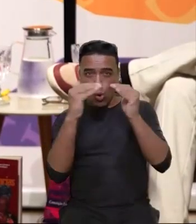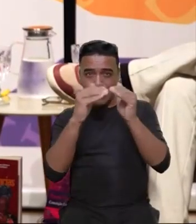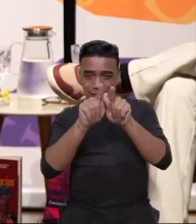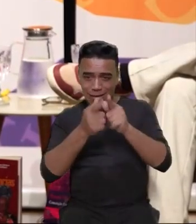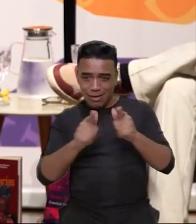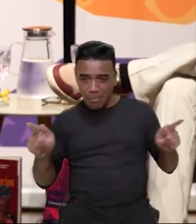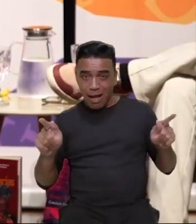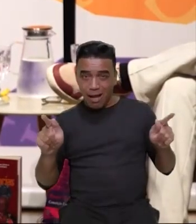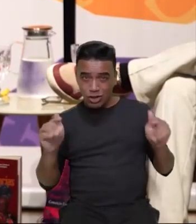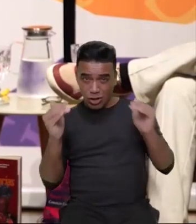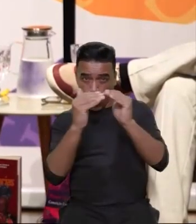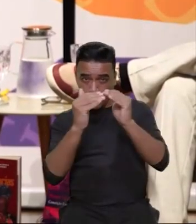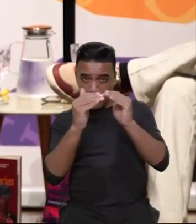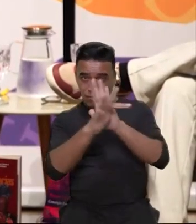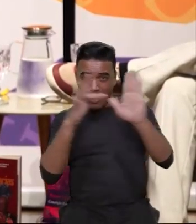gramatical,